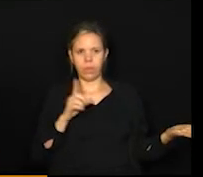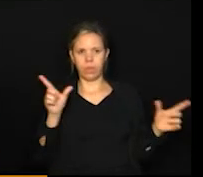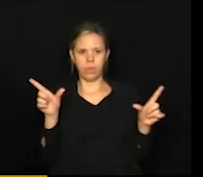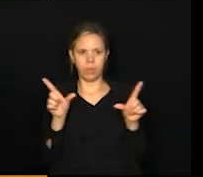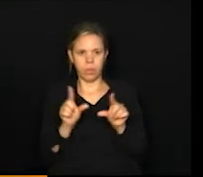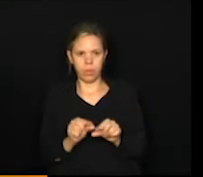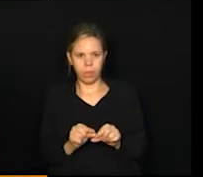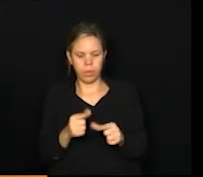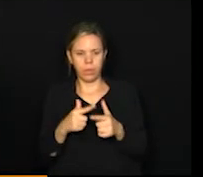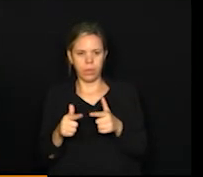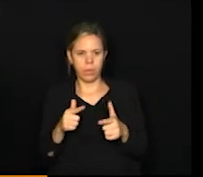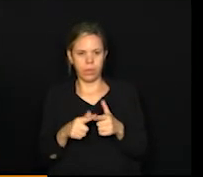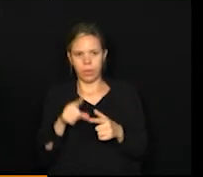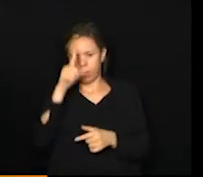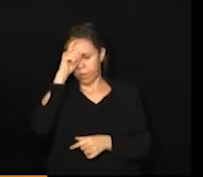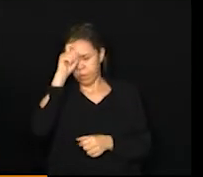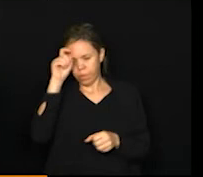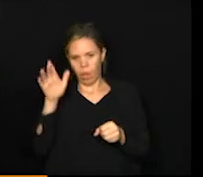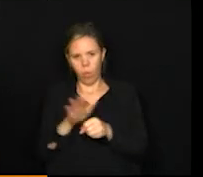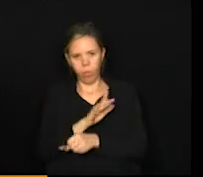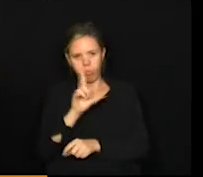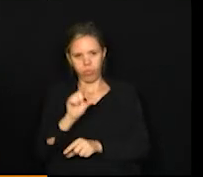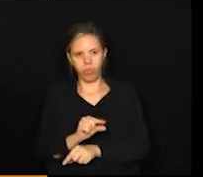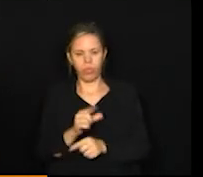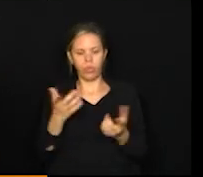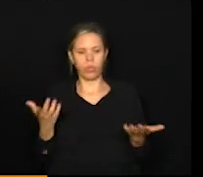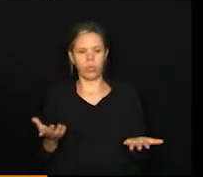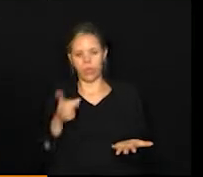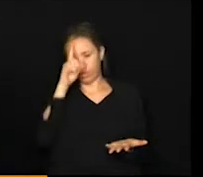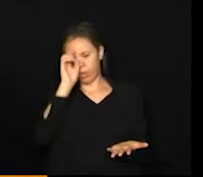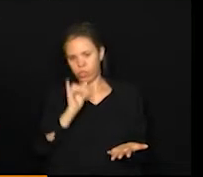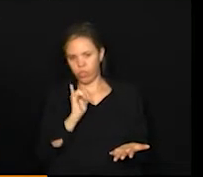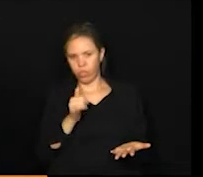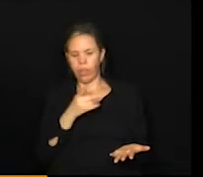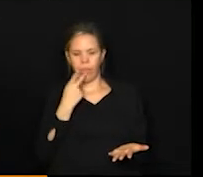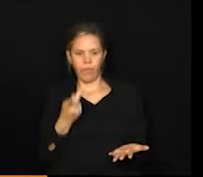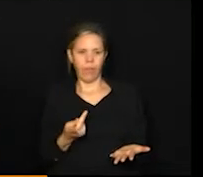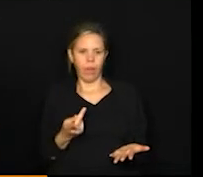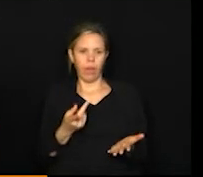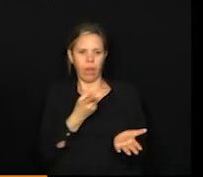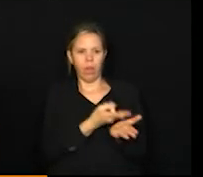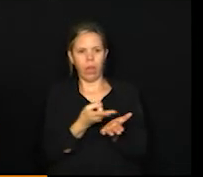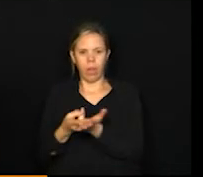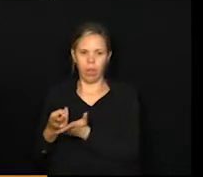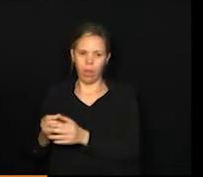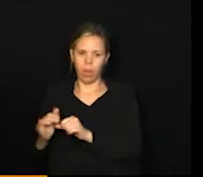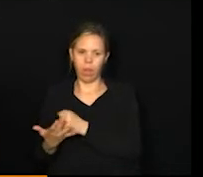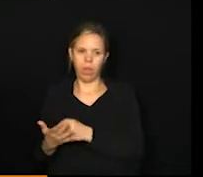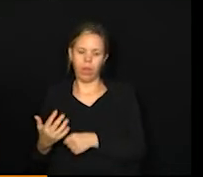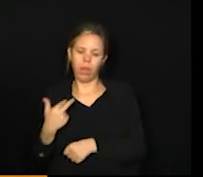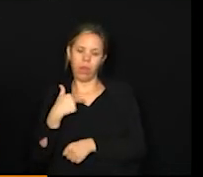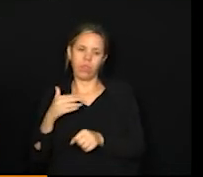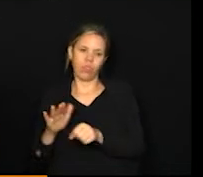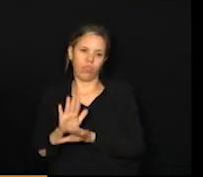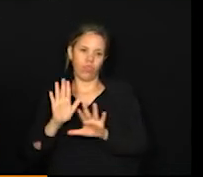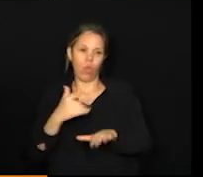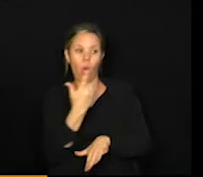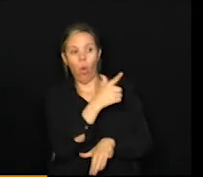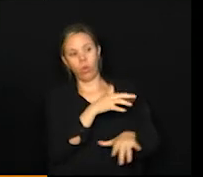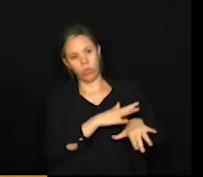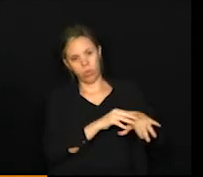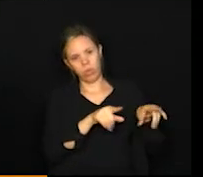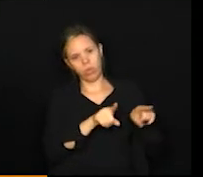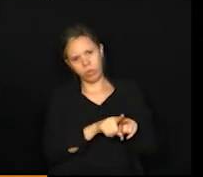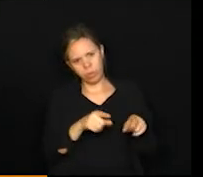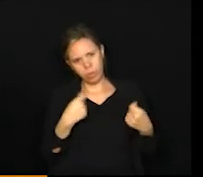menor pressão também nos hospitais, que já, a gente falou agora há pouco, a questão dos leitos do coronavírus, mas a gente tem outras